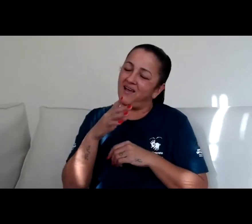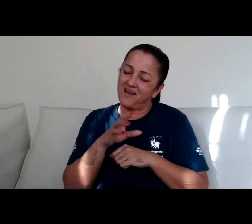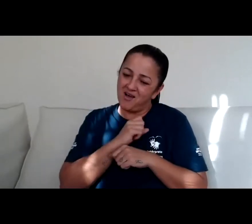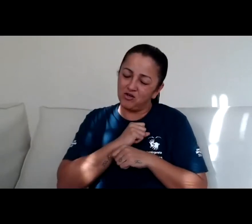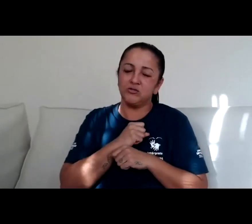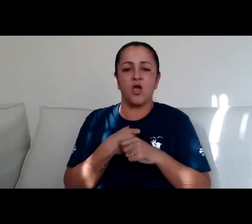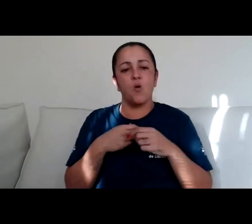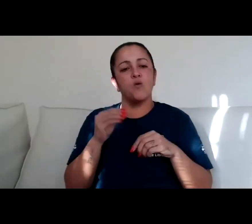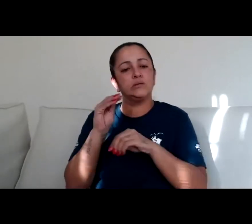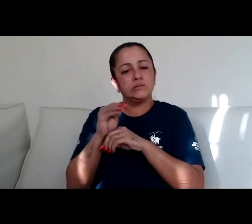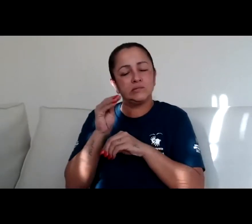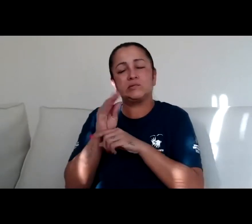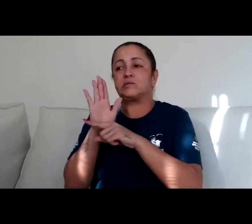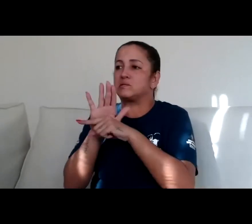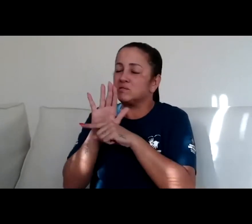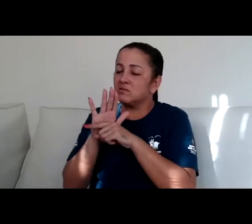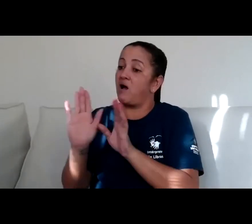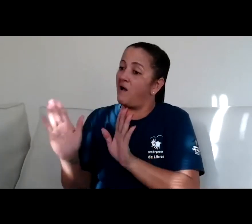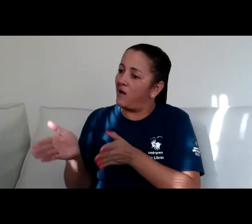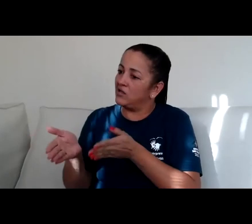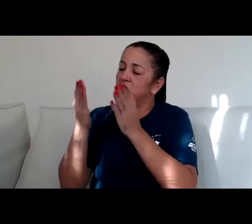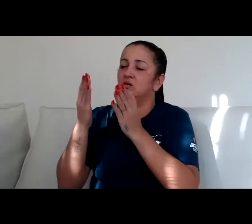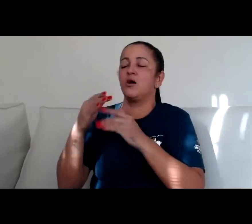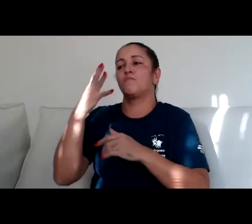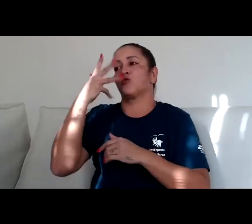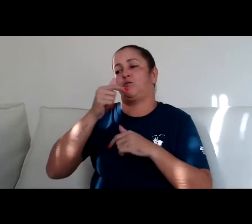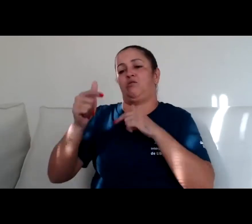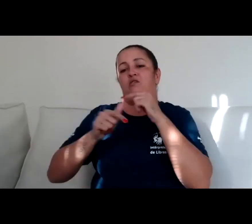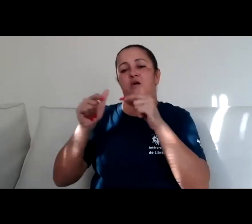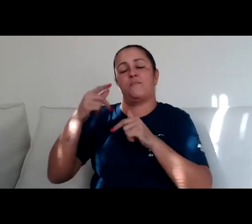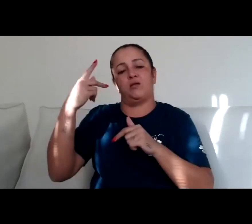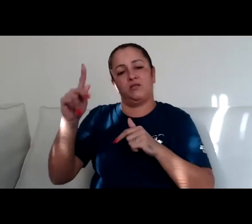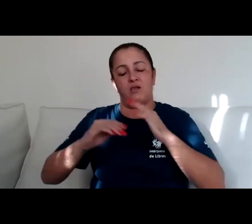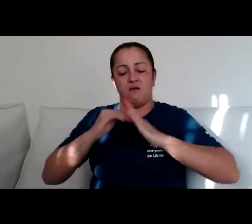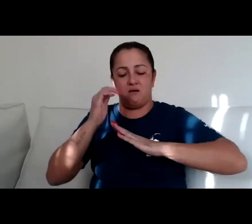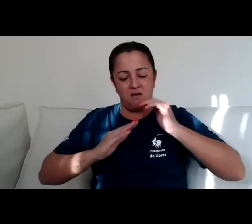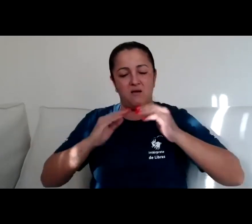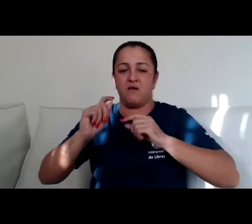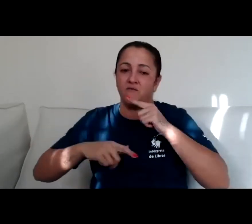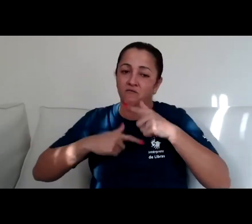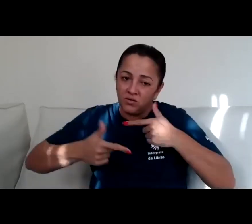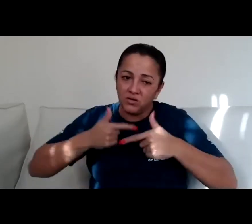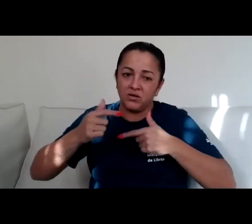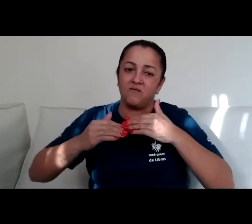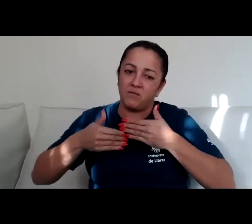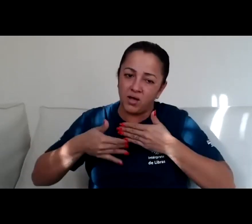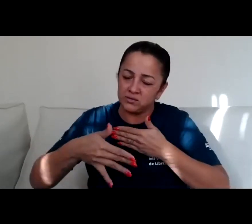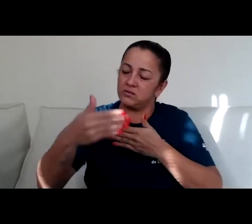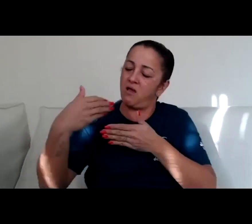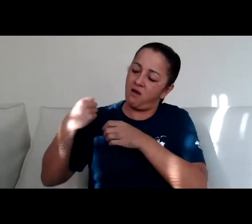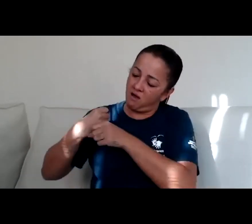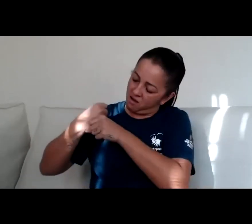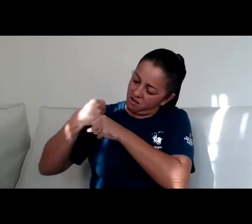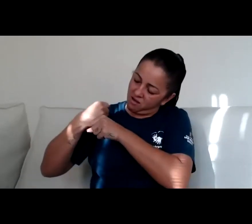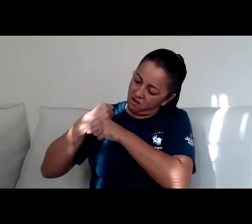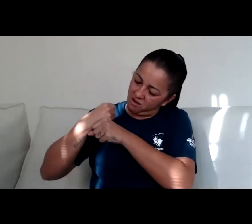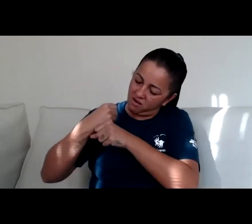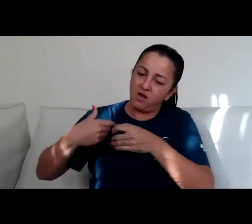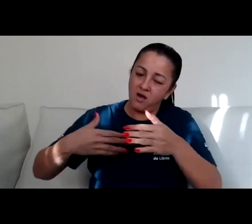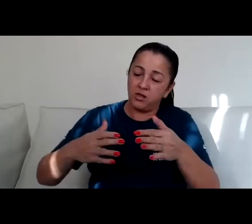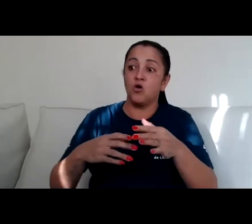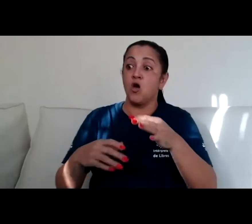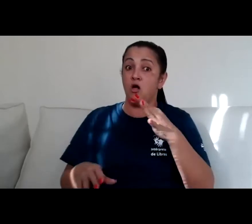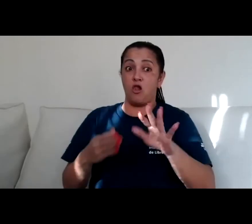experiência com o bonito trabalho que elas vêm realizando e que tenho acompanhado através desses anos, de longe e também de